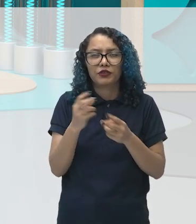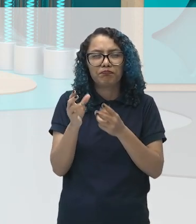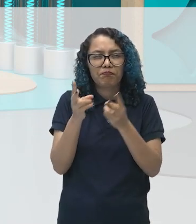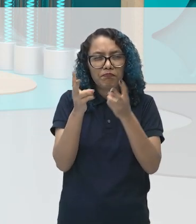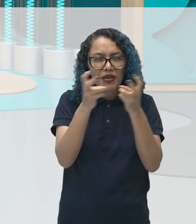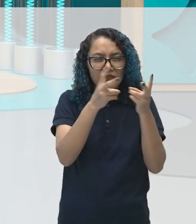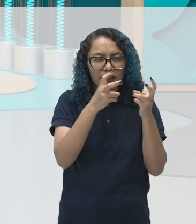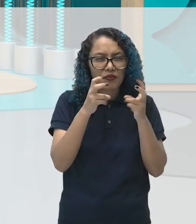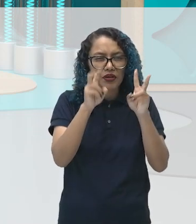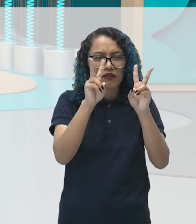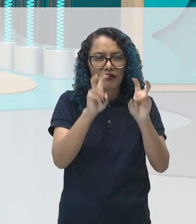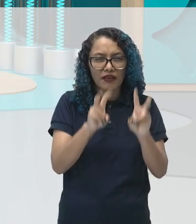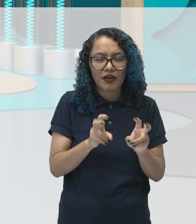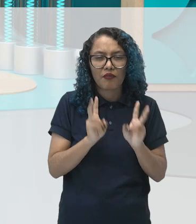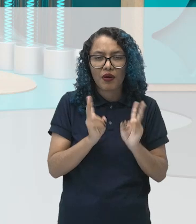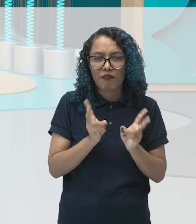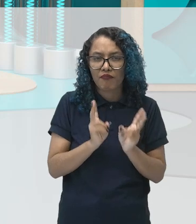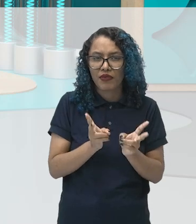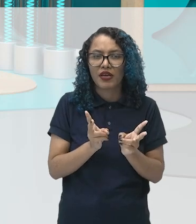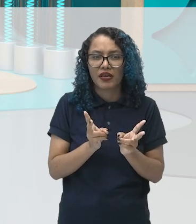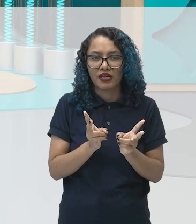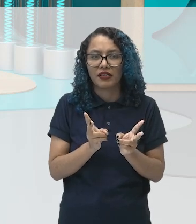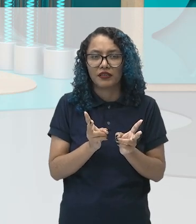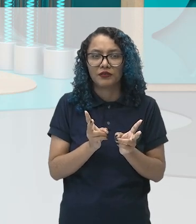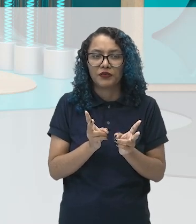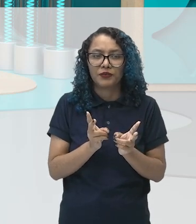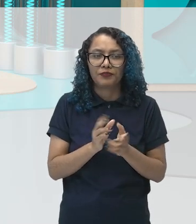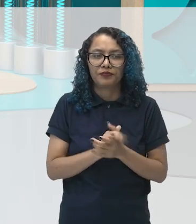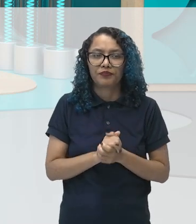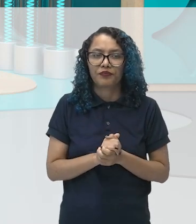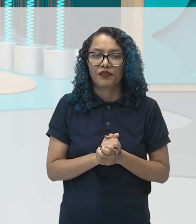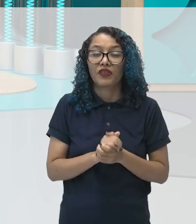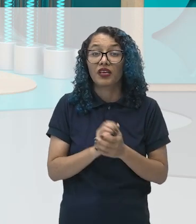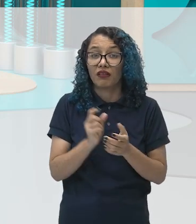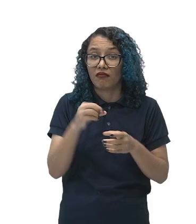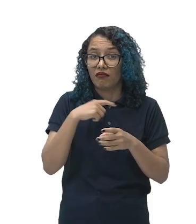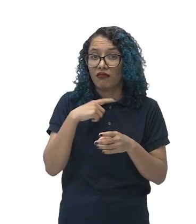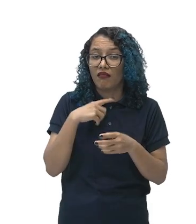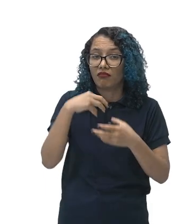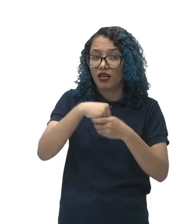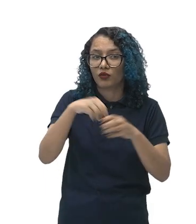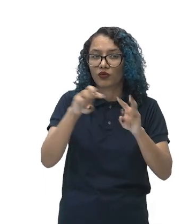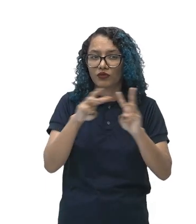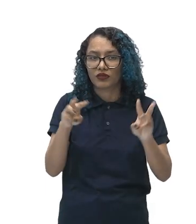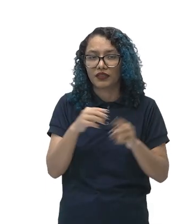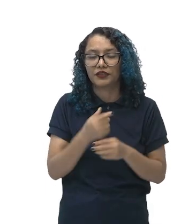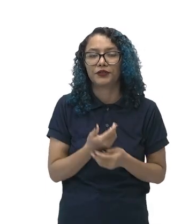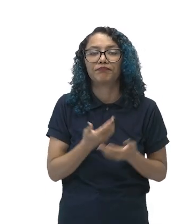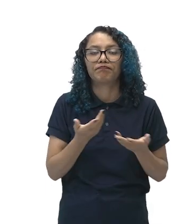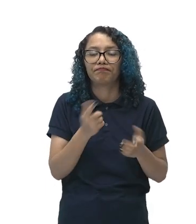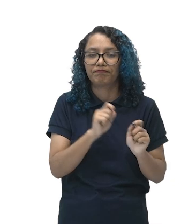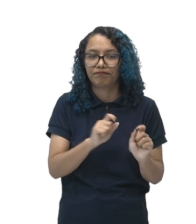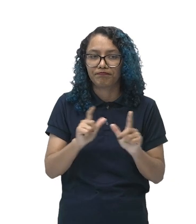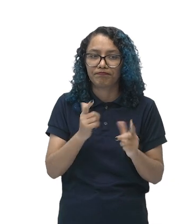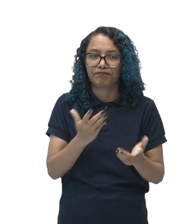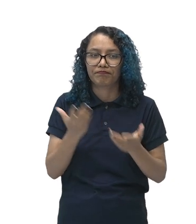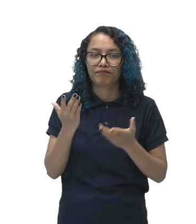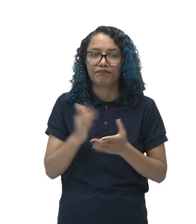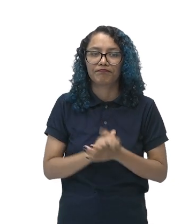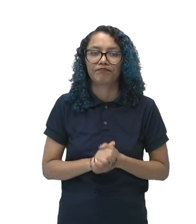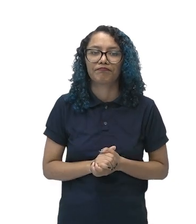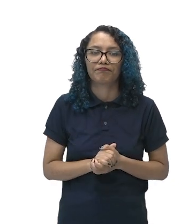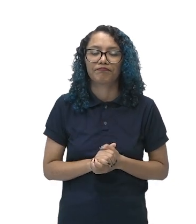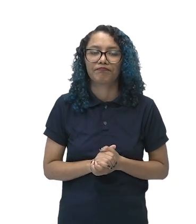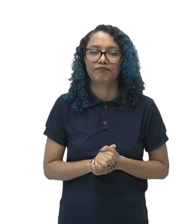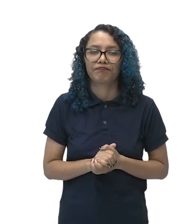as mesmas temáticas que esse jornal costuma trazer. Então, na próxima tela, nós temos justamente que